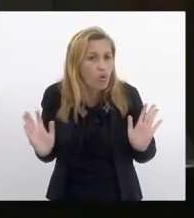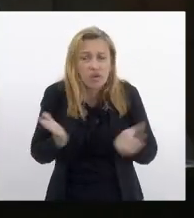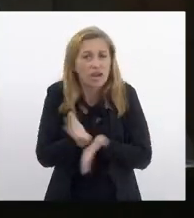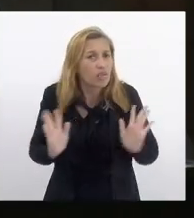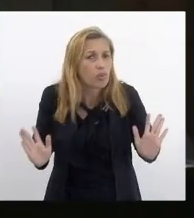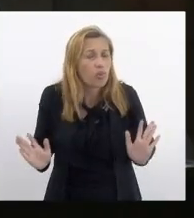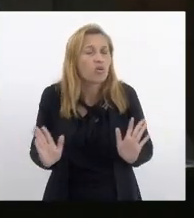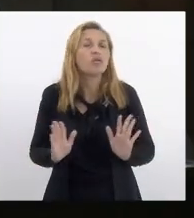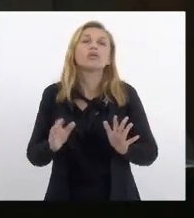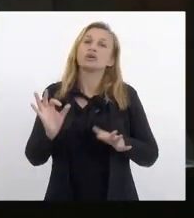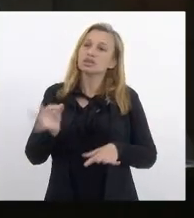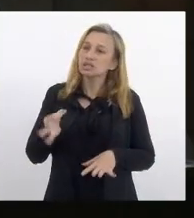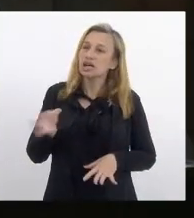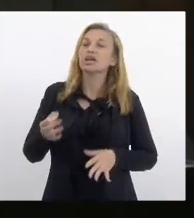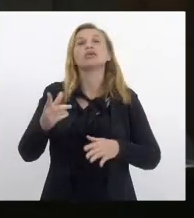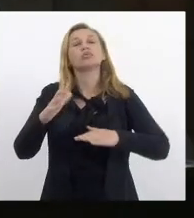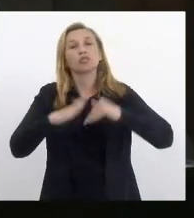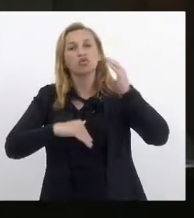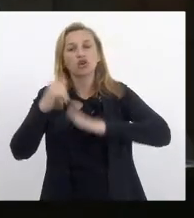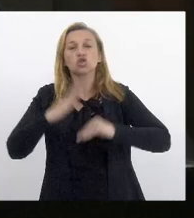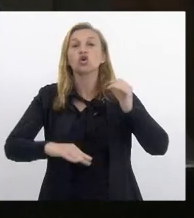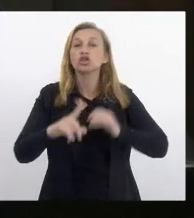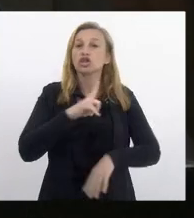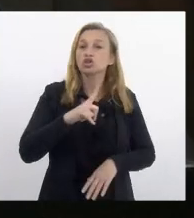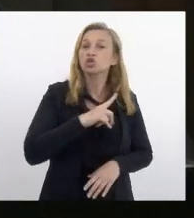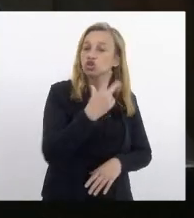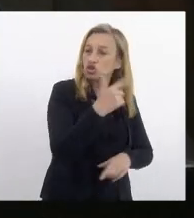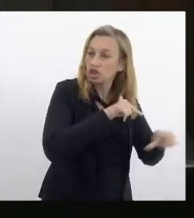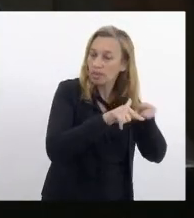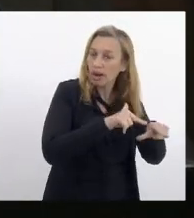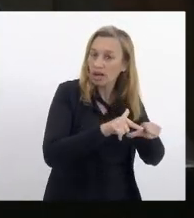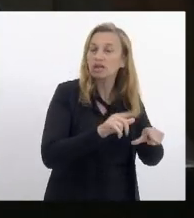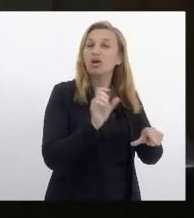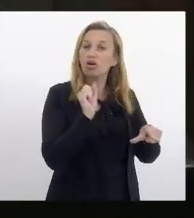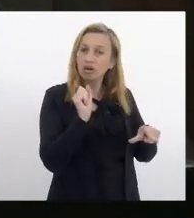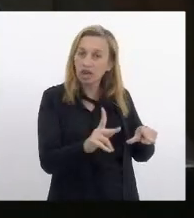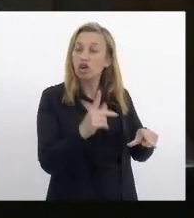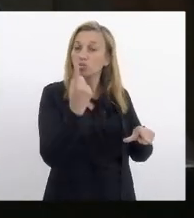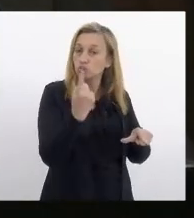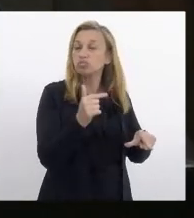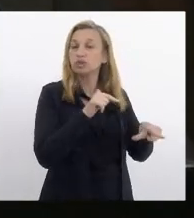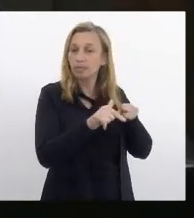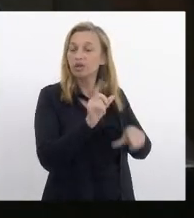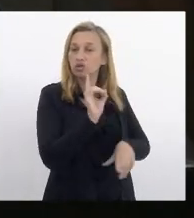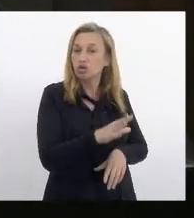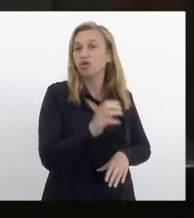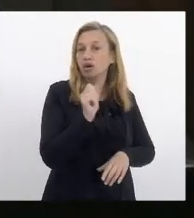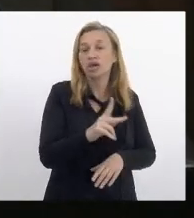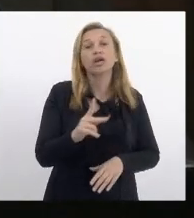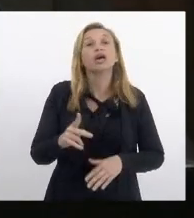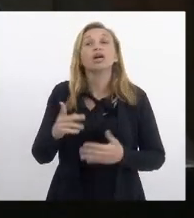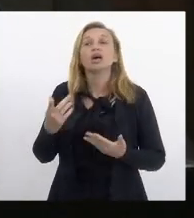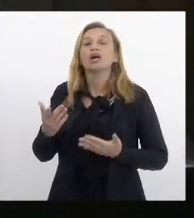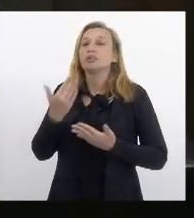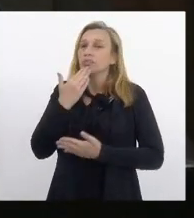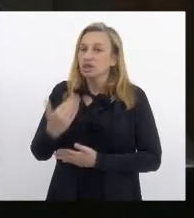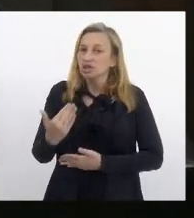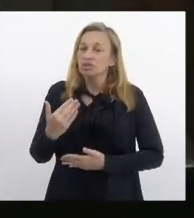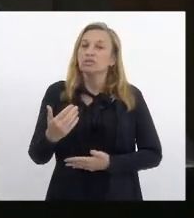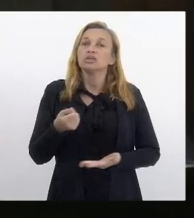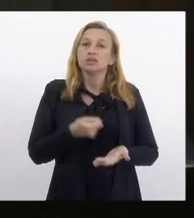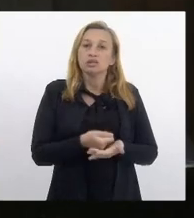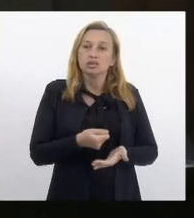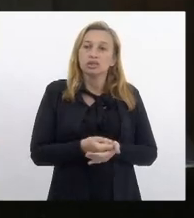pronto, claro, está certo, se o professor tem duas matrículas, numa matrícula só, está perfeito. Então, faço aqui um apelo para que as exigências